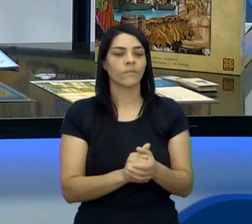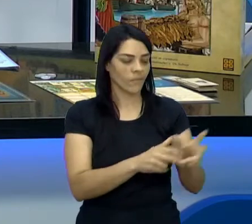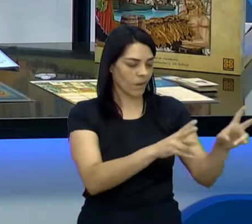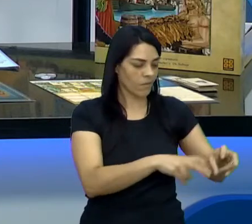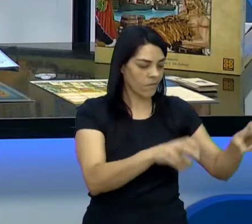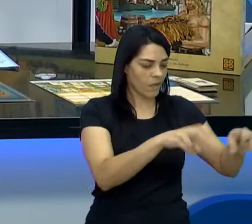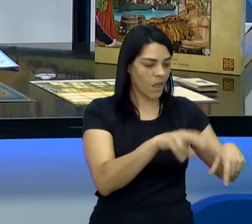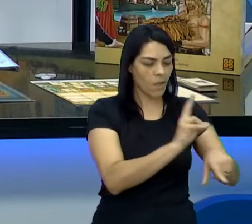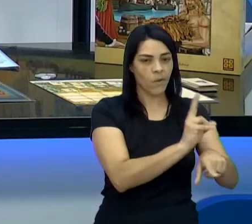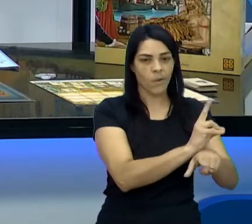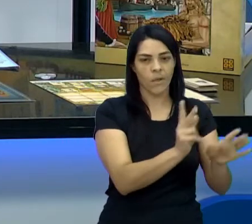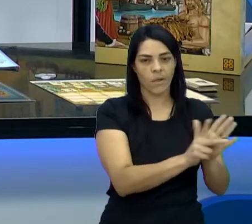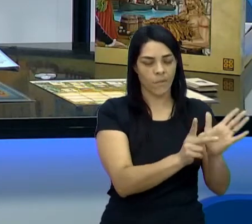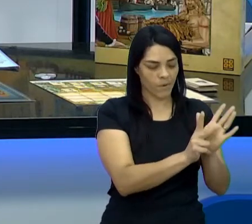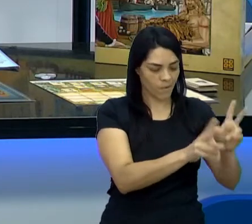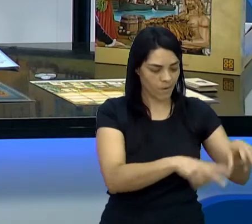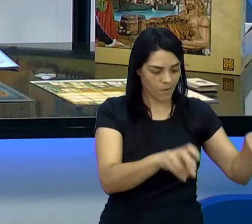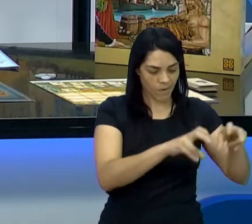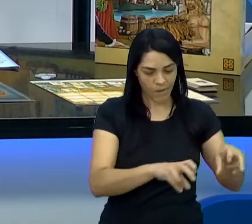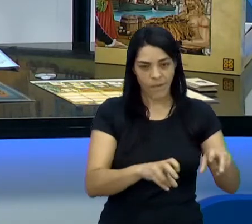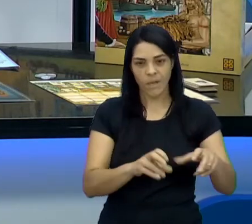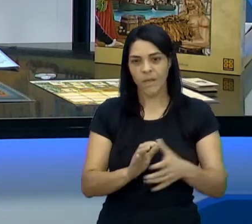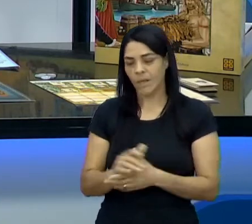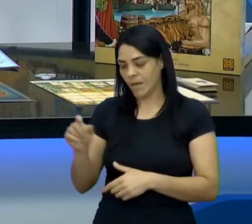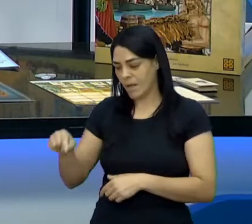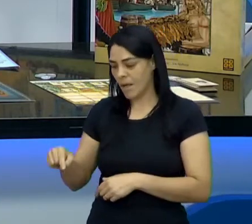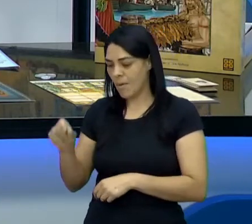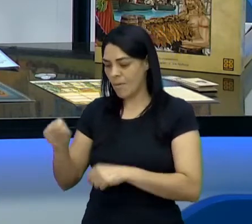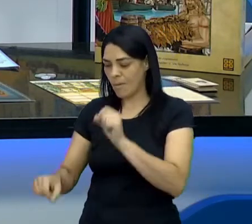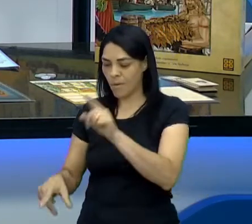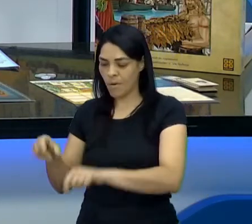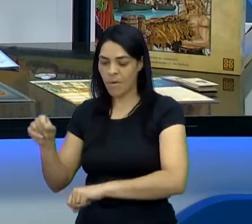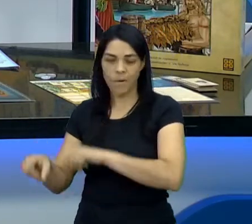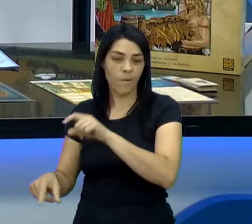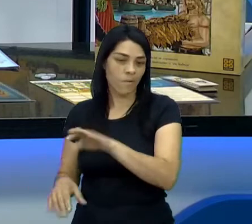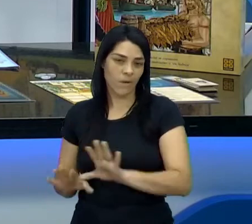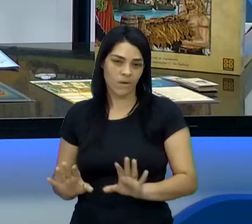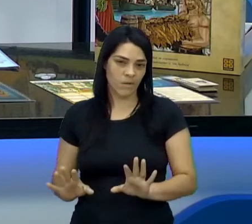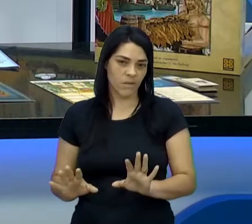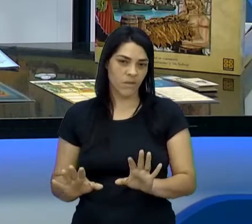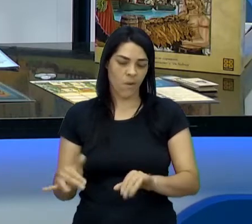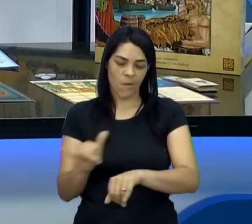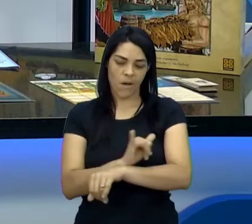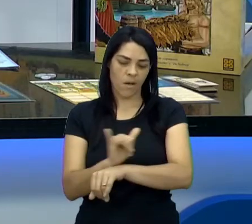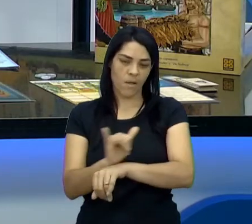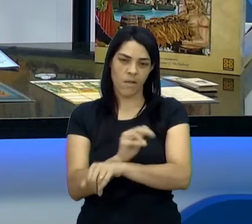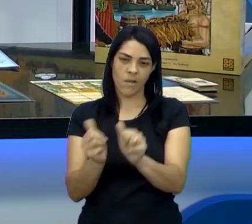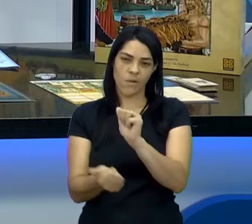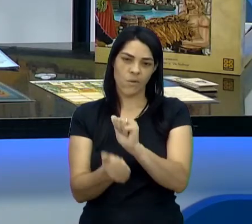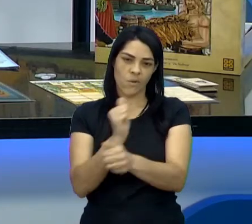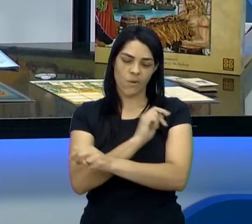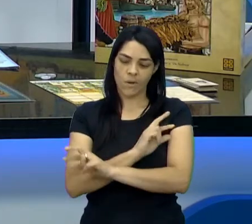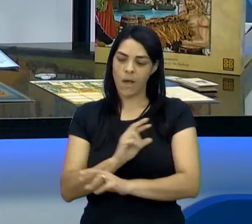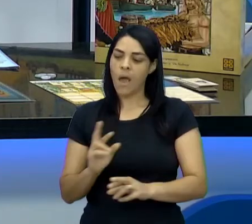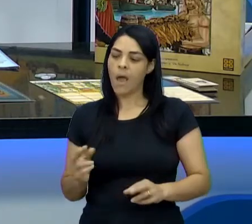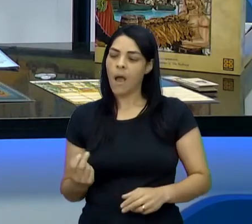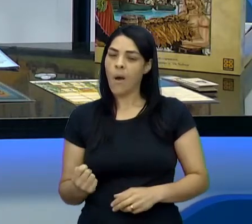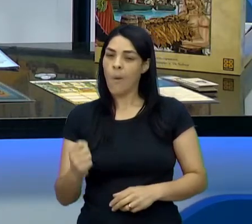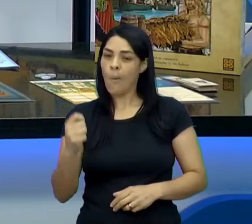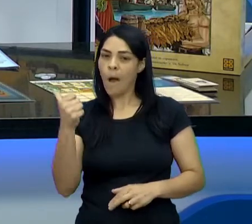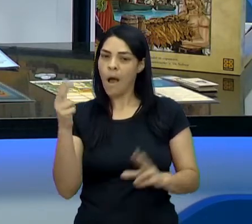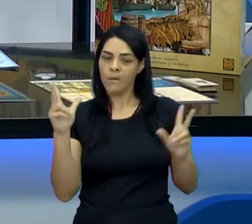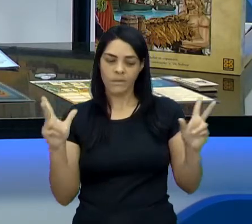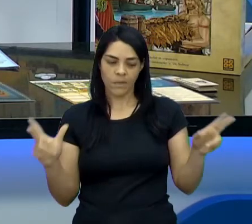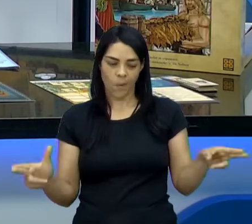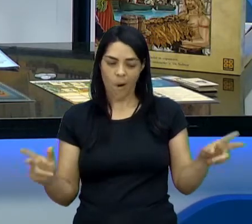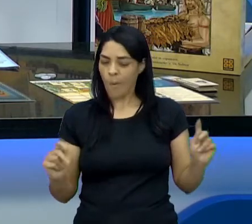cuidando da sua fazenda. Então, os dois vão ter um pouco de elemento de plantação e tal. E o estilo do jogo euro é semelhante. Então, você vai ter